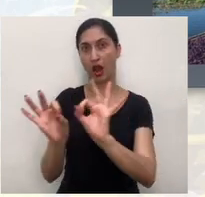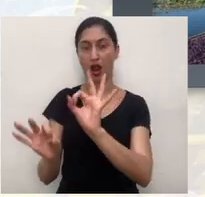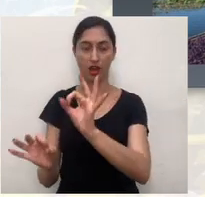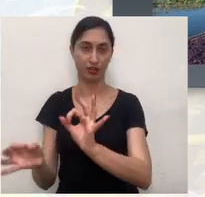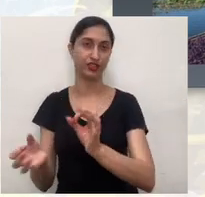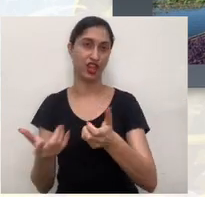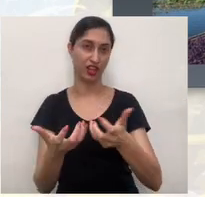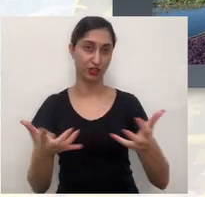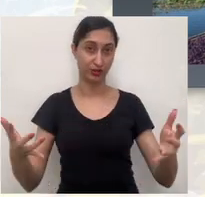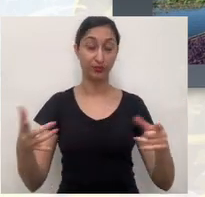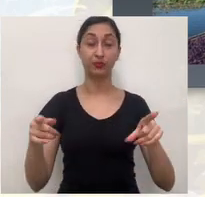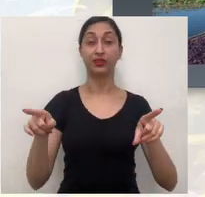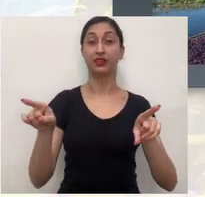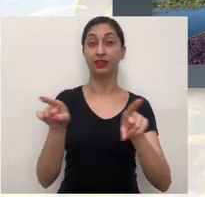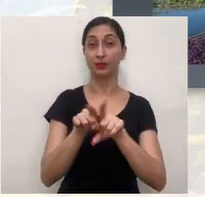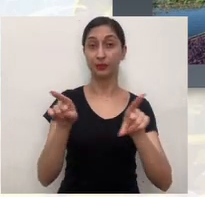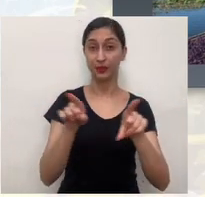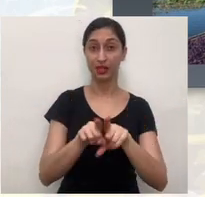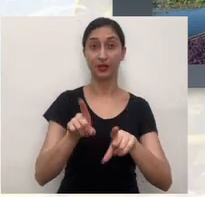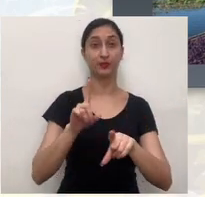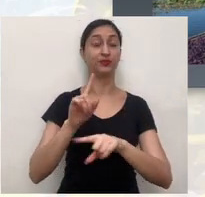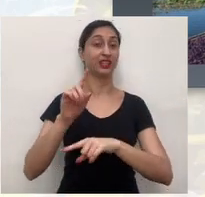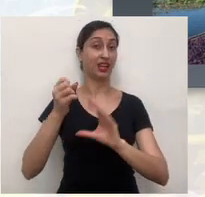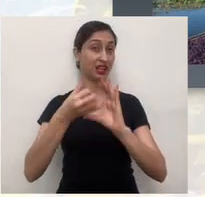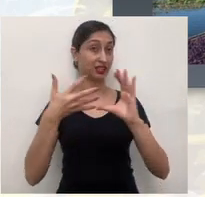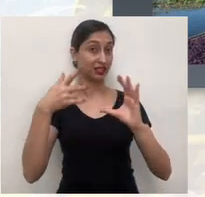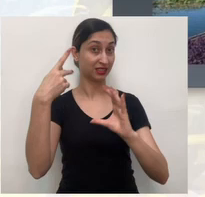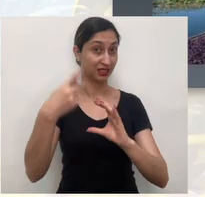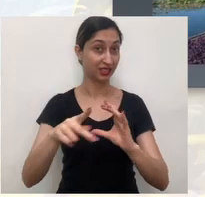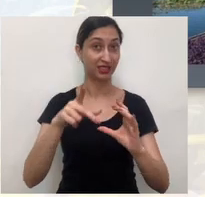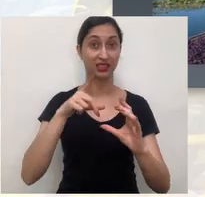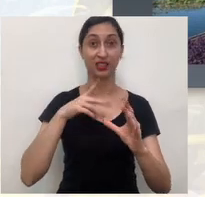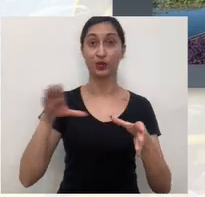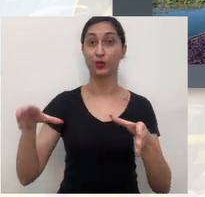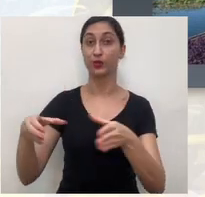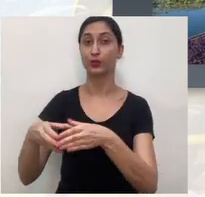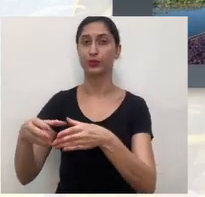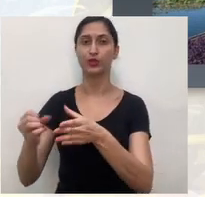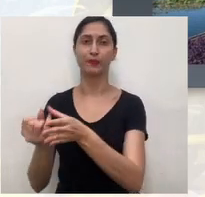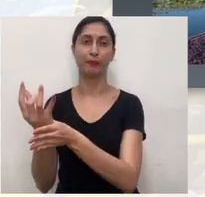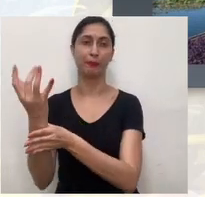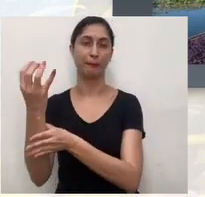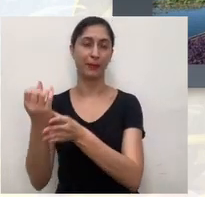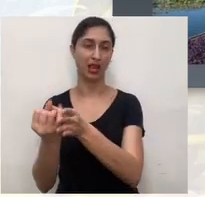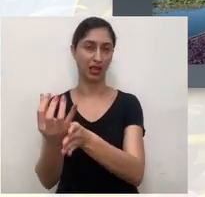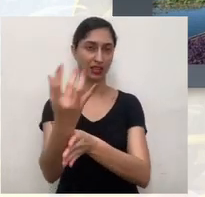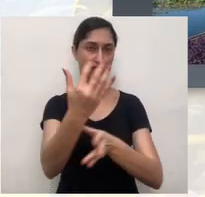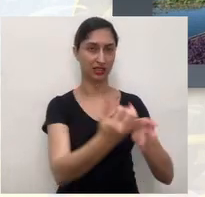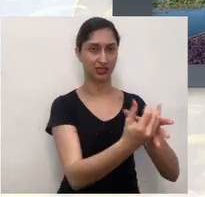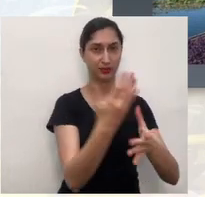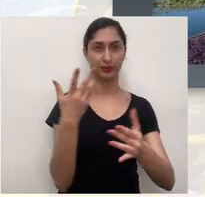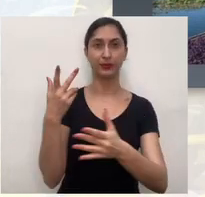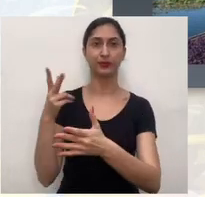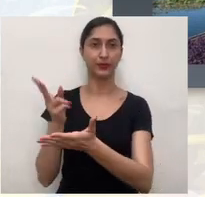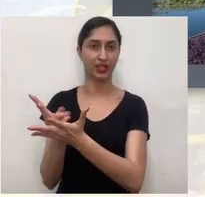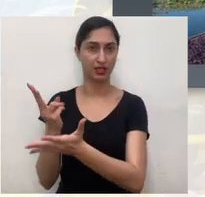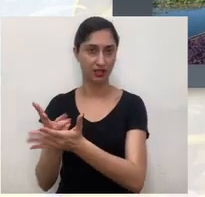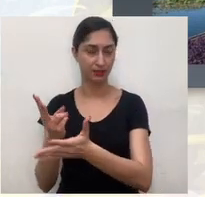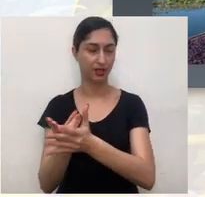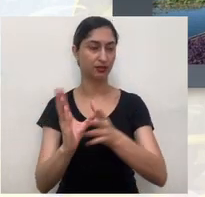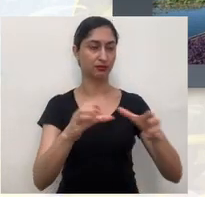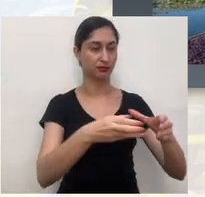a mesma espécie de planta. Isso é uma influência claramente dos parques ingleses dos séculos XVIII